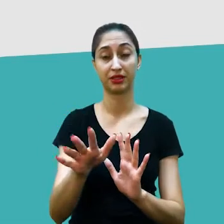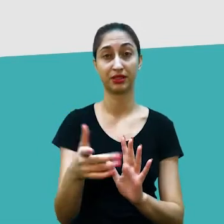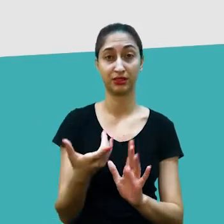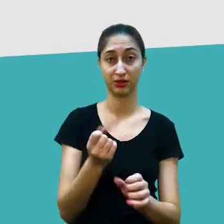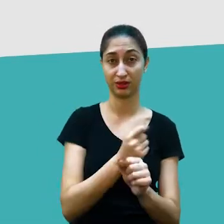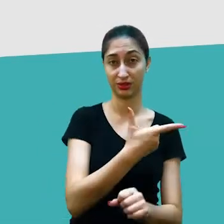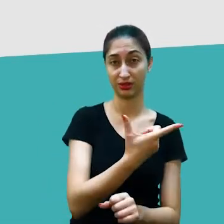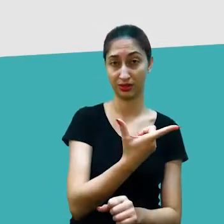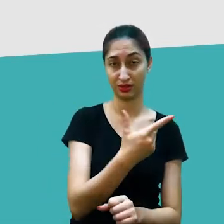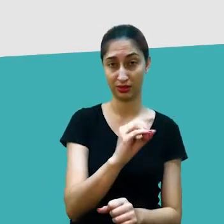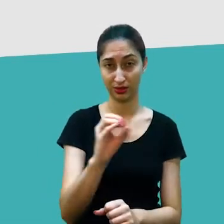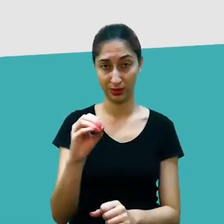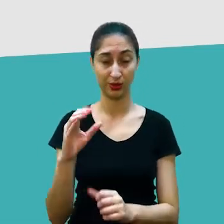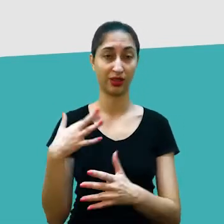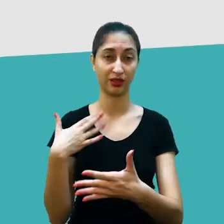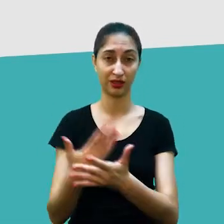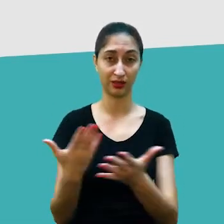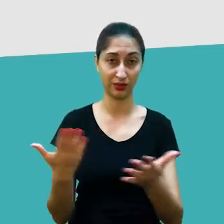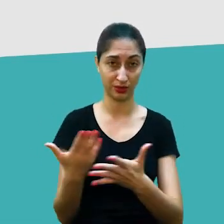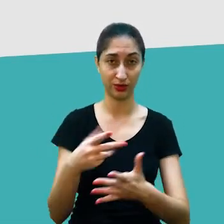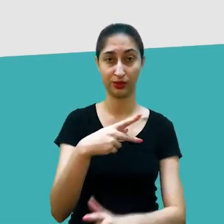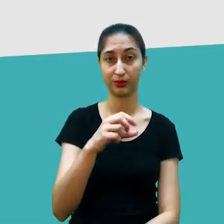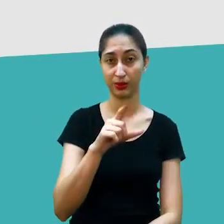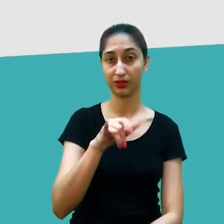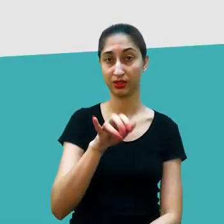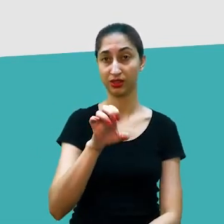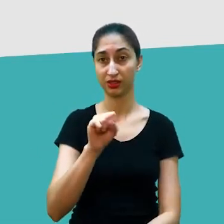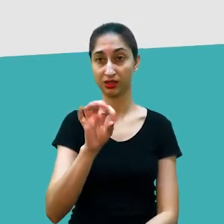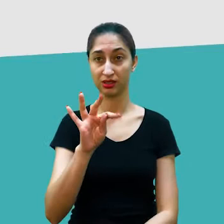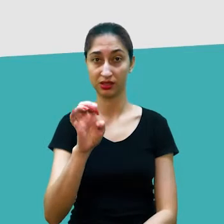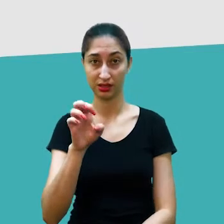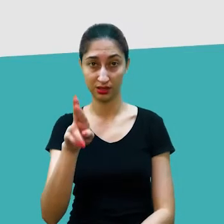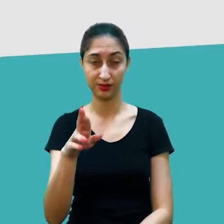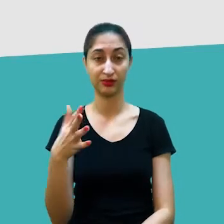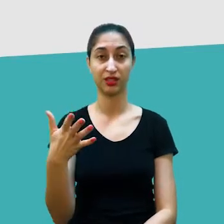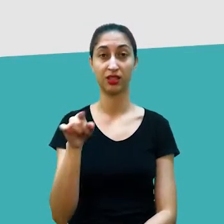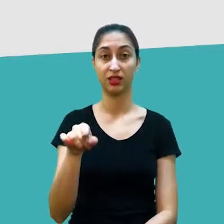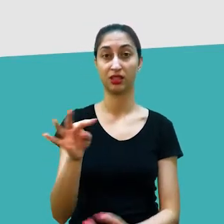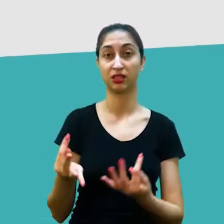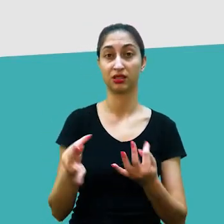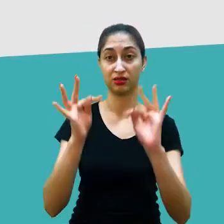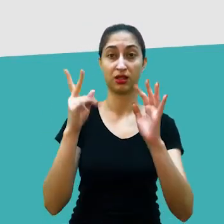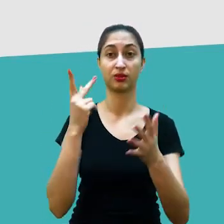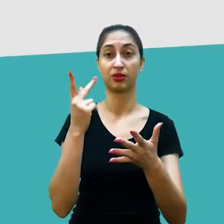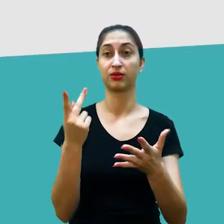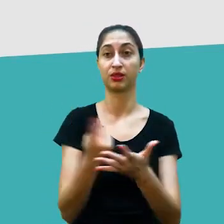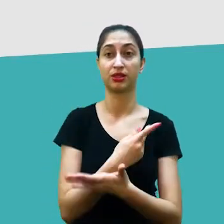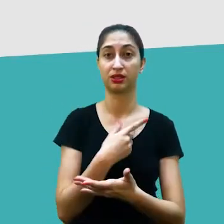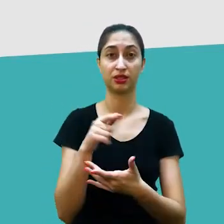cá, nesses 20 anos, o poliéster passou por uma revolução tecnológica, tornando ele um produto